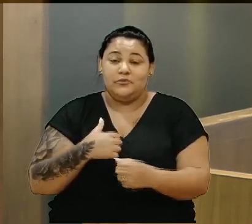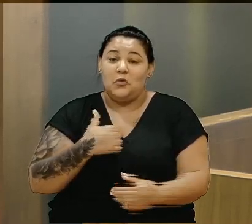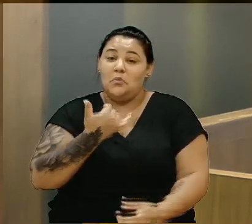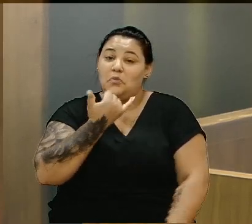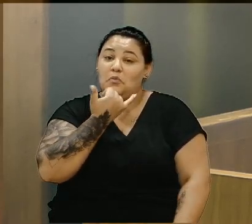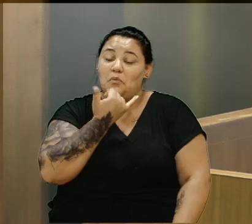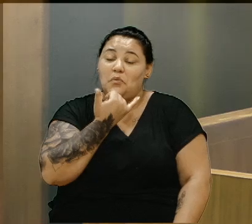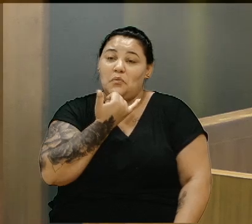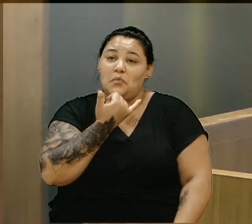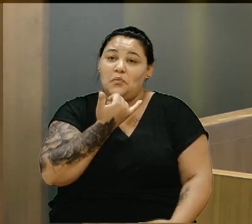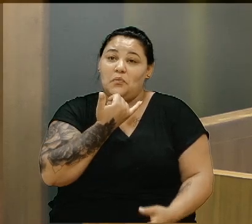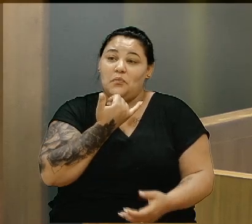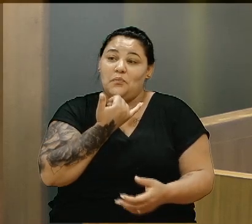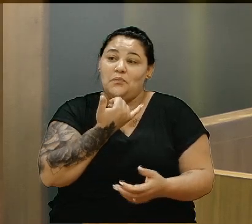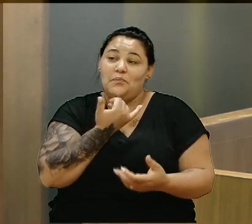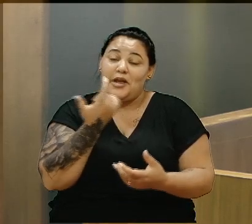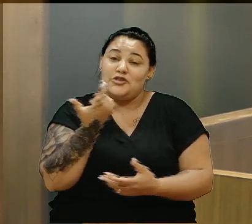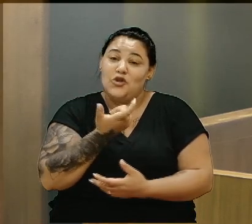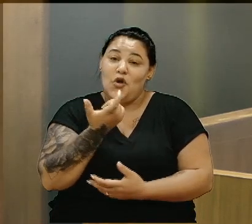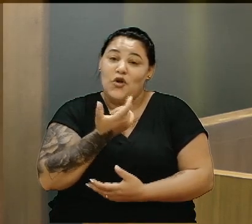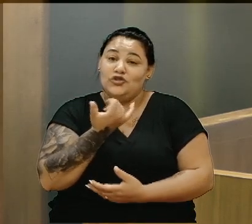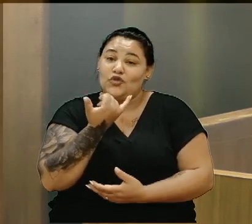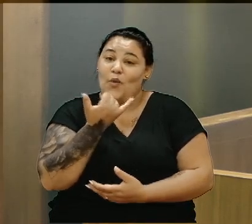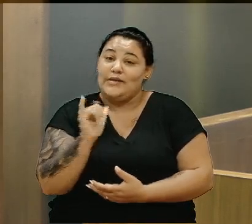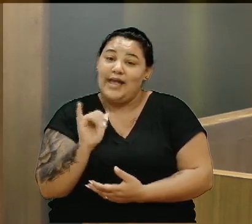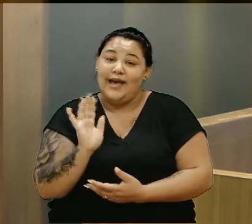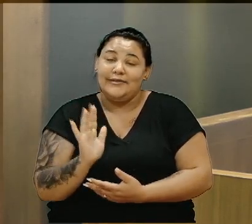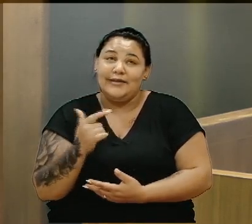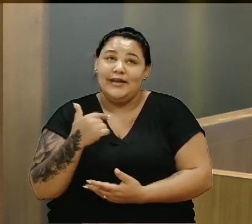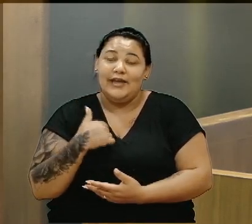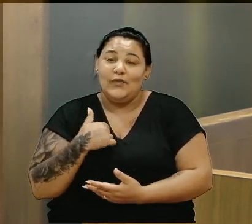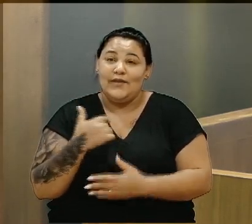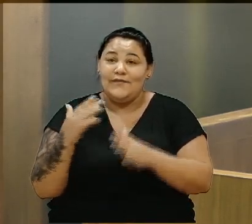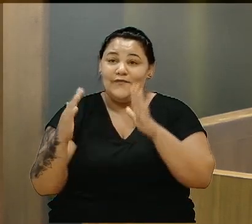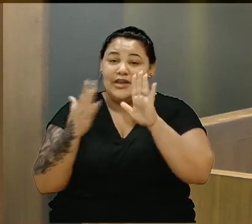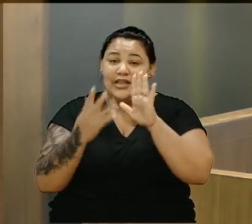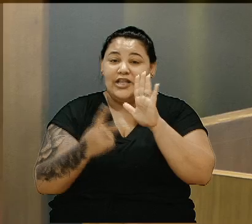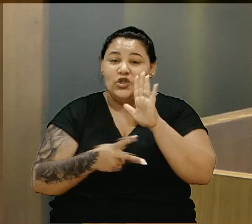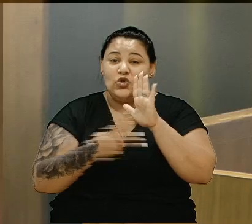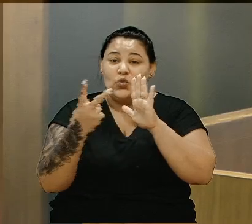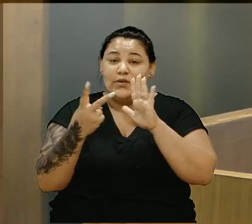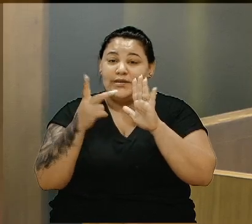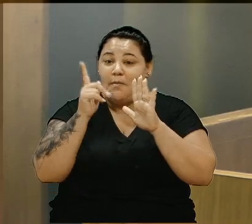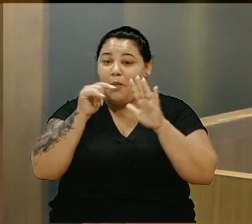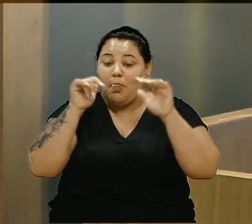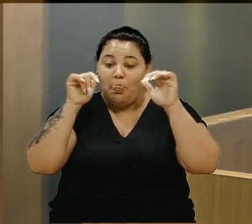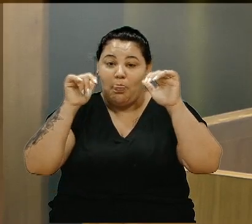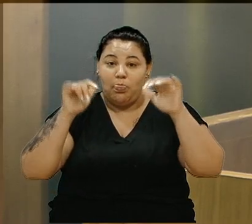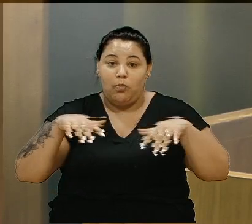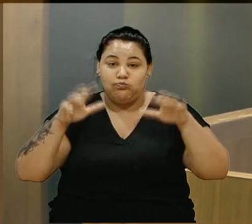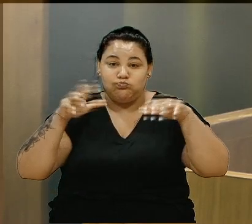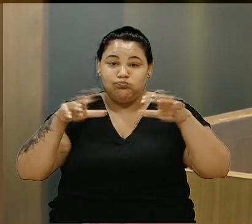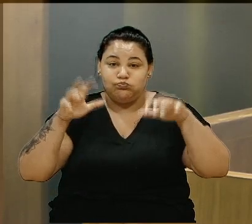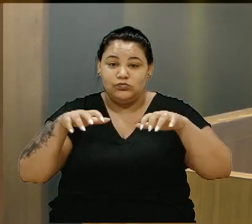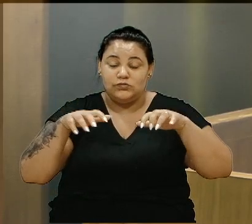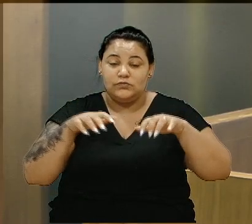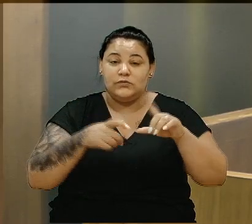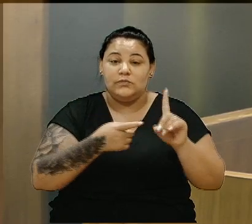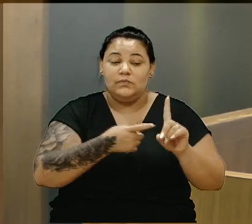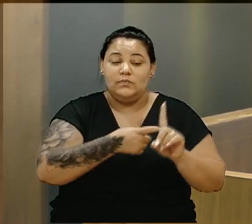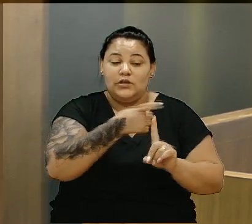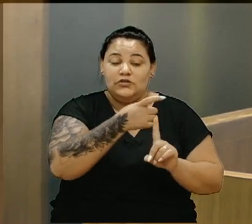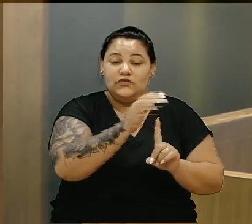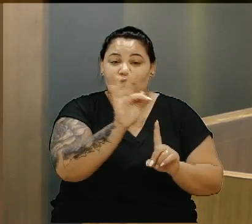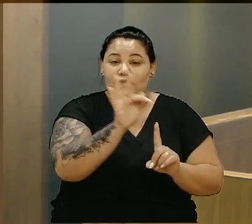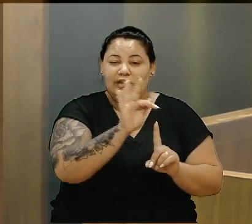à época, peguei 2 enchentes, uma atrás da outra, né? Mês de fevereiro ou